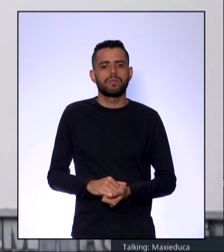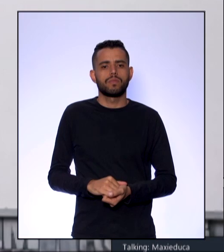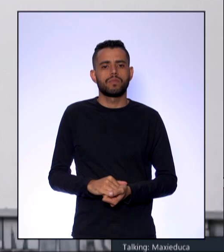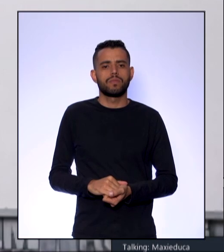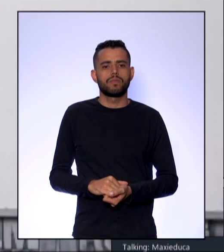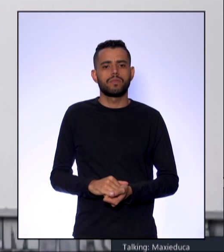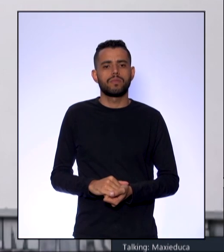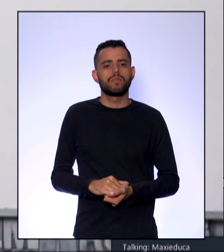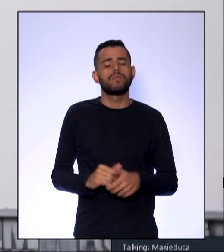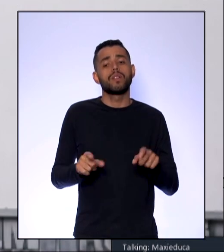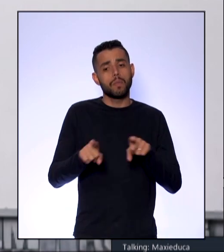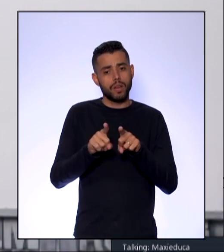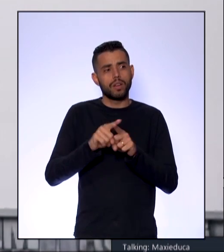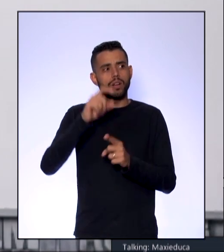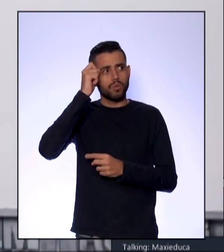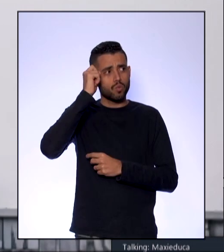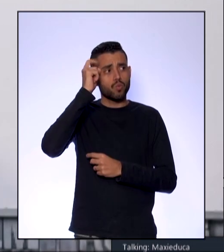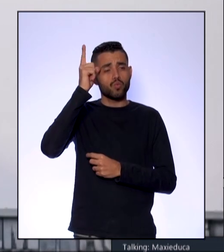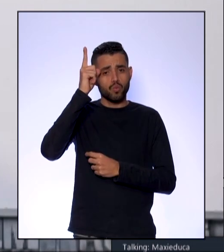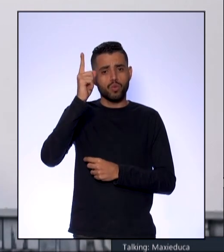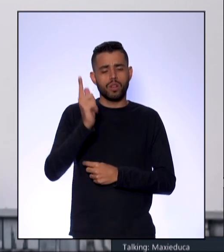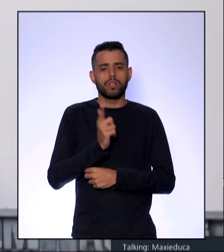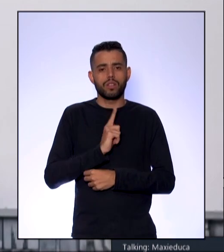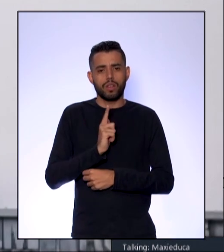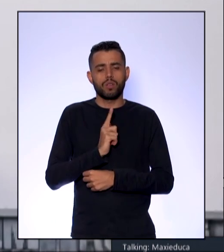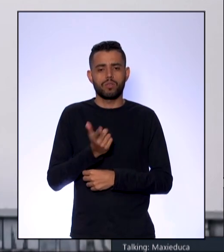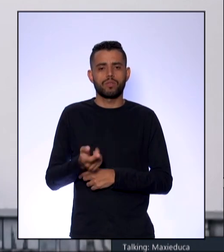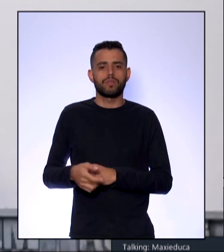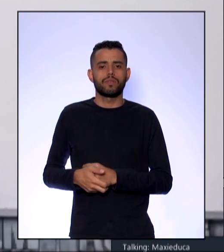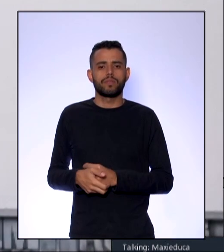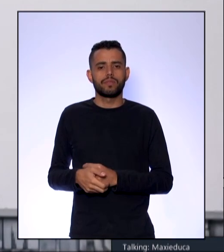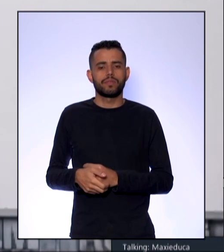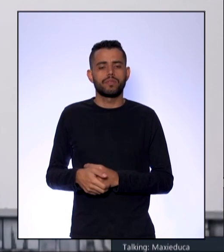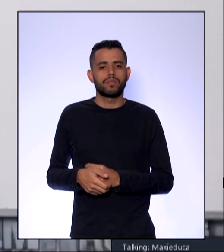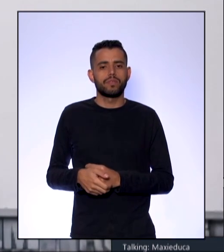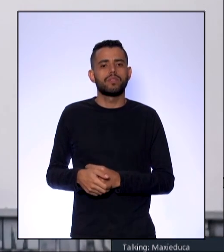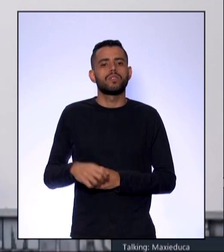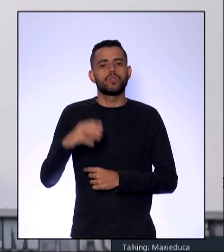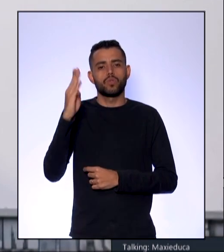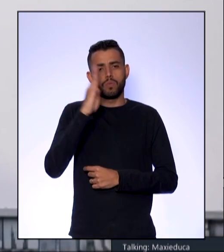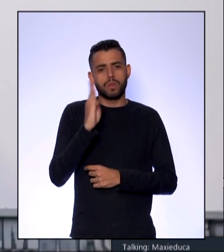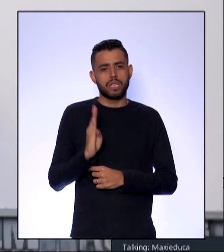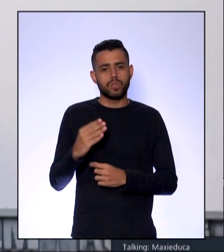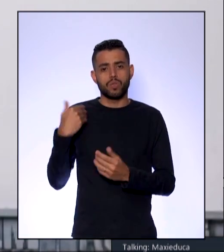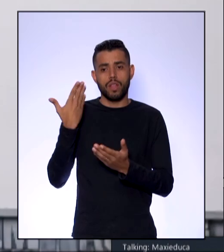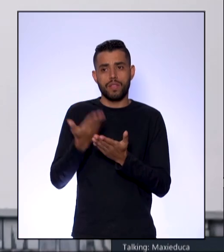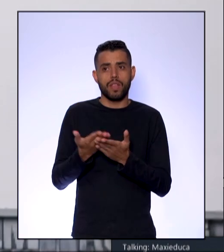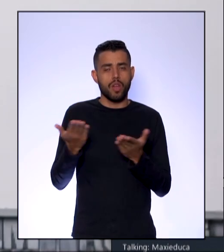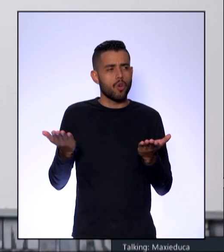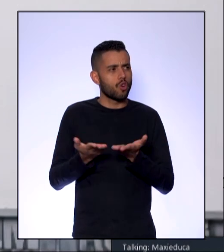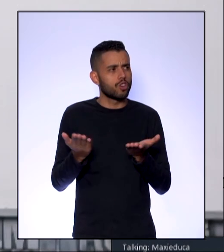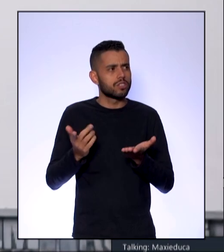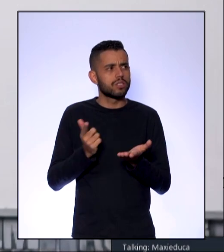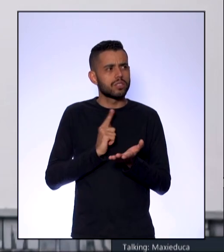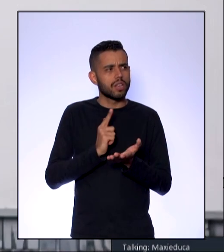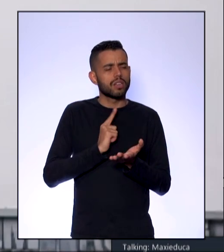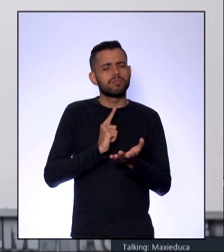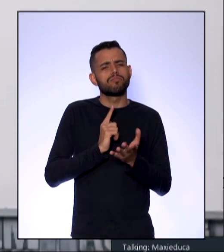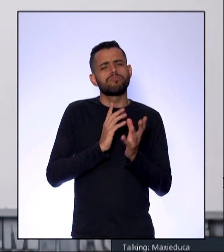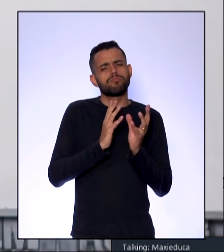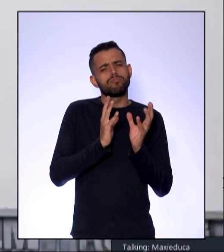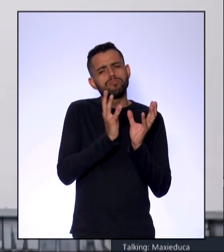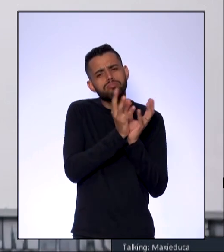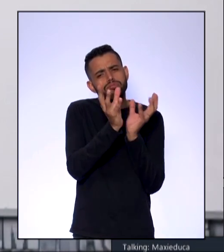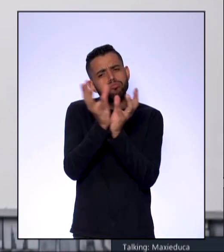usualmente, a cultura. Detalhe, no Brasil ainda hoje temos muitas tribos,